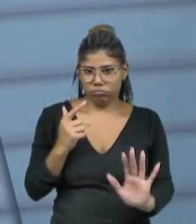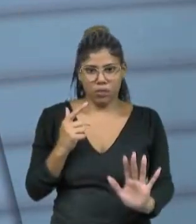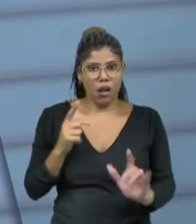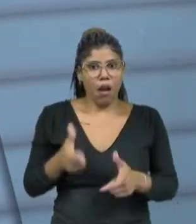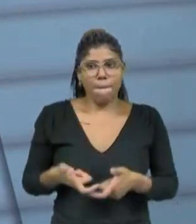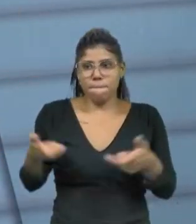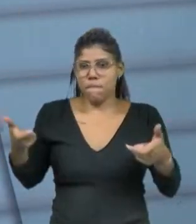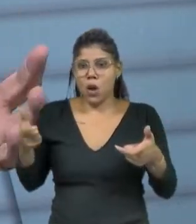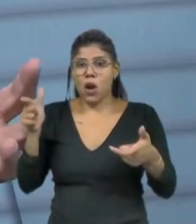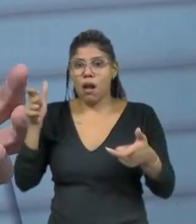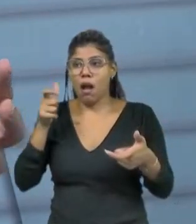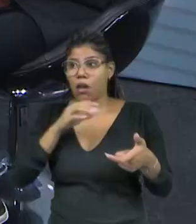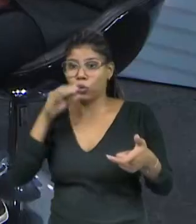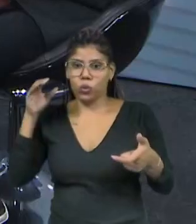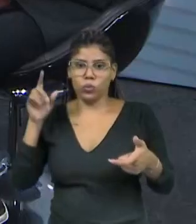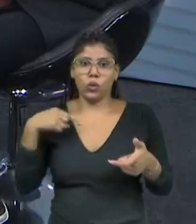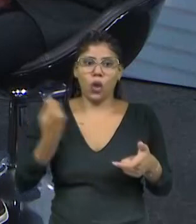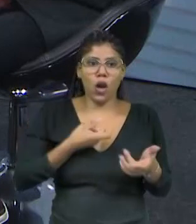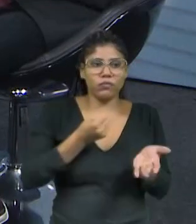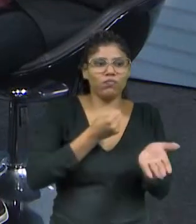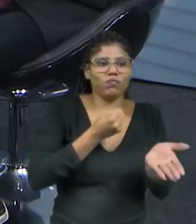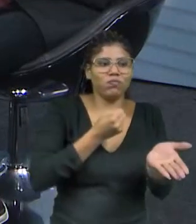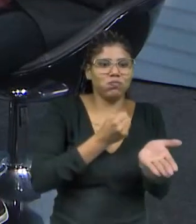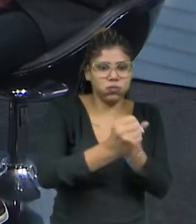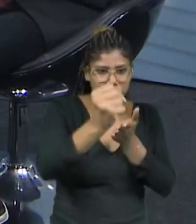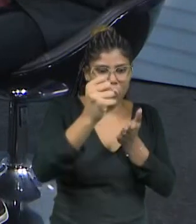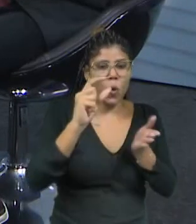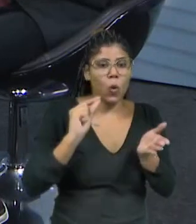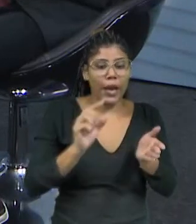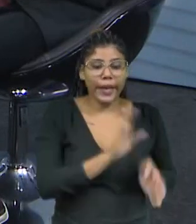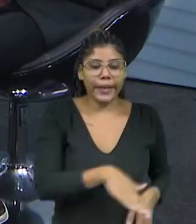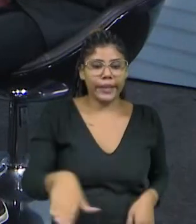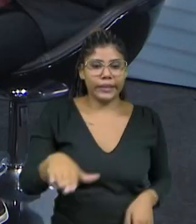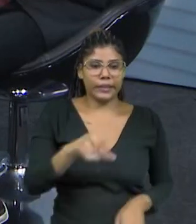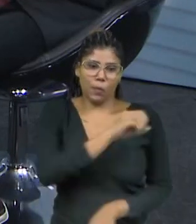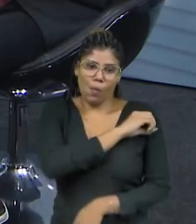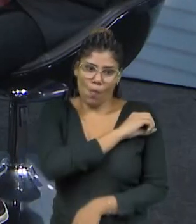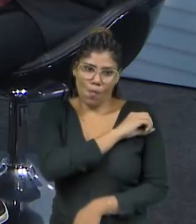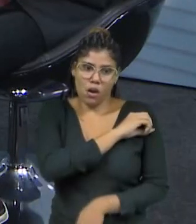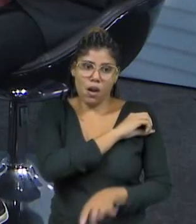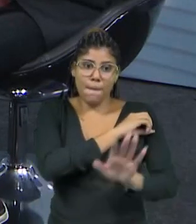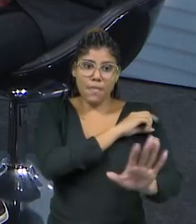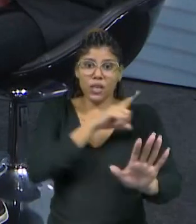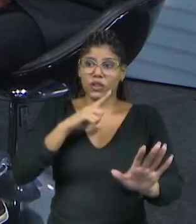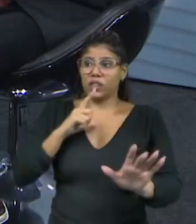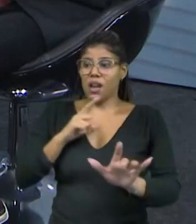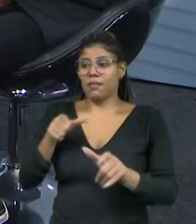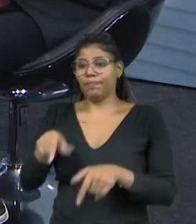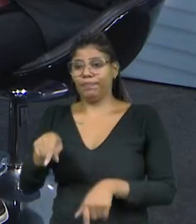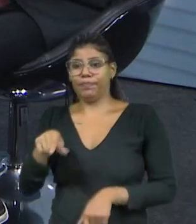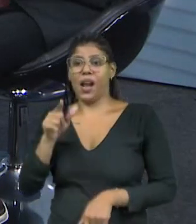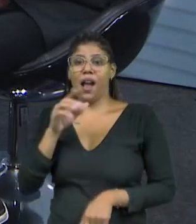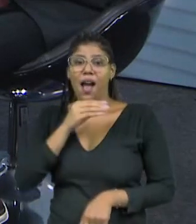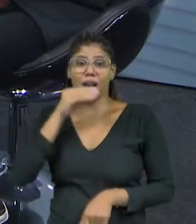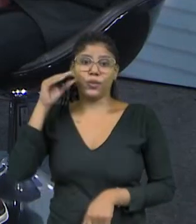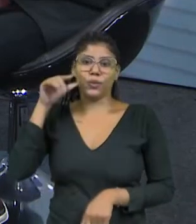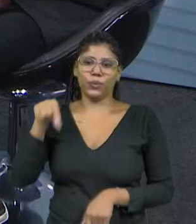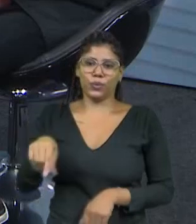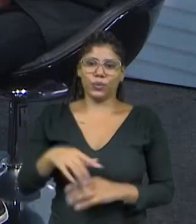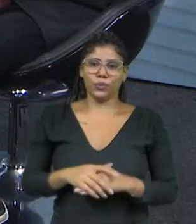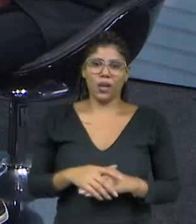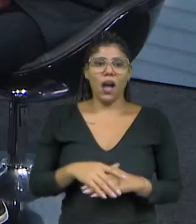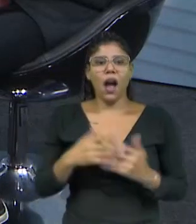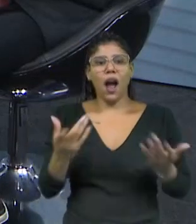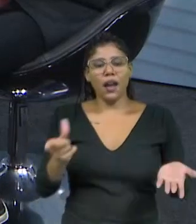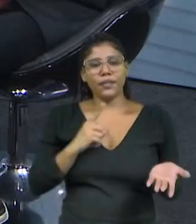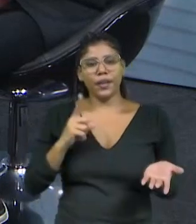assim... Vencemos isso, mas nós ainda temos um passivo muito grande. Né? Nós ainda... Isso repercute em baixos